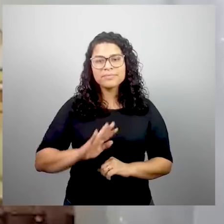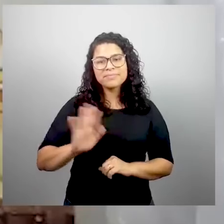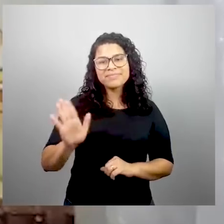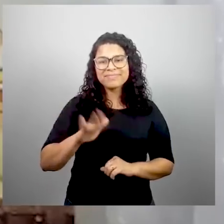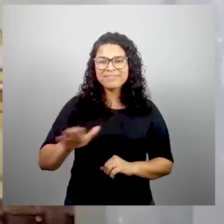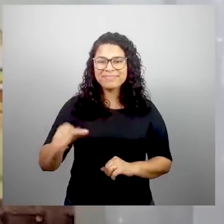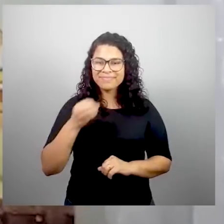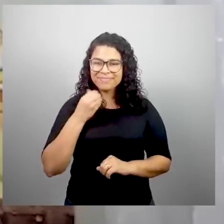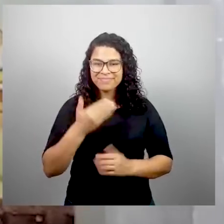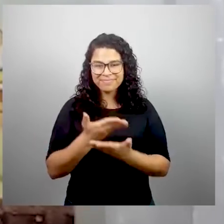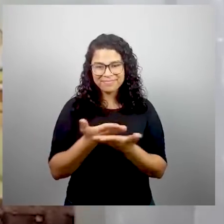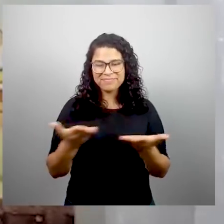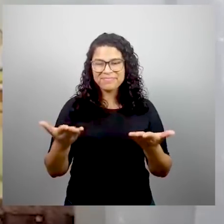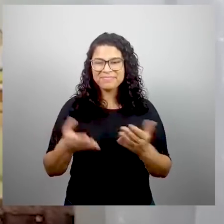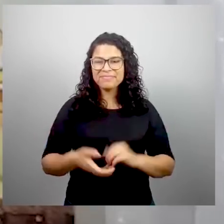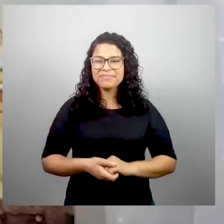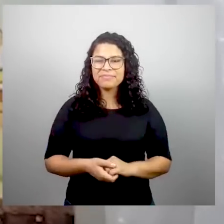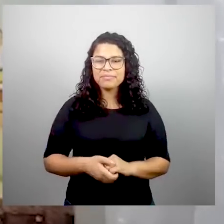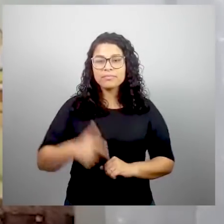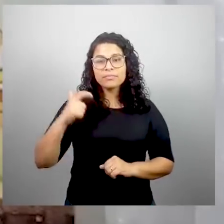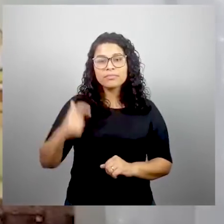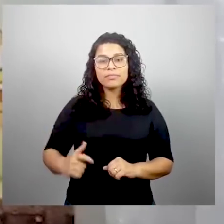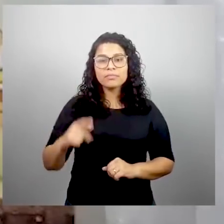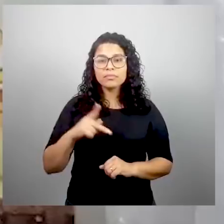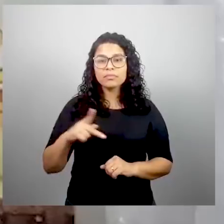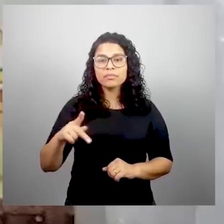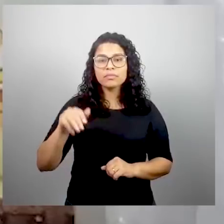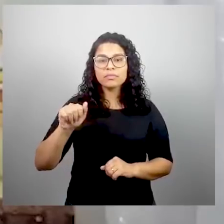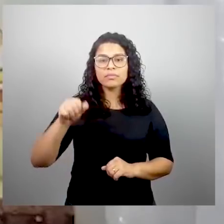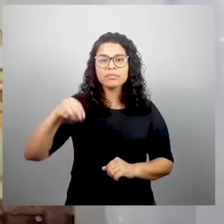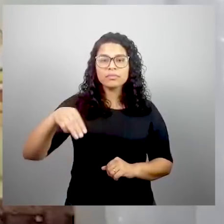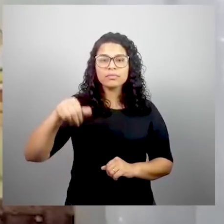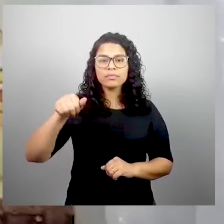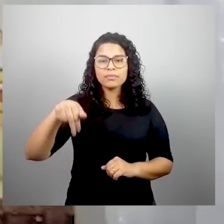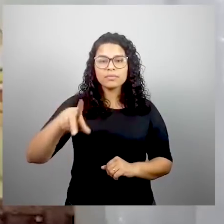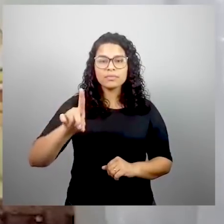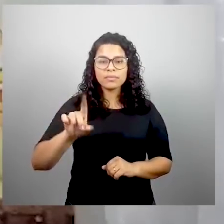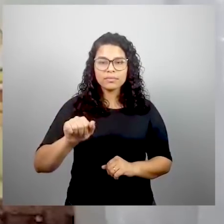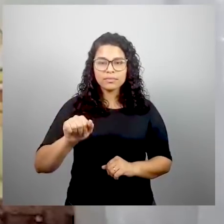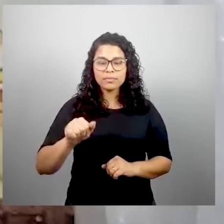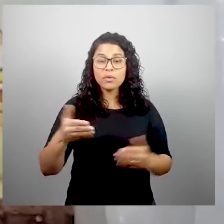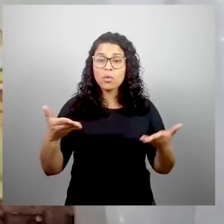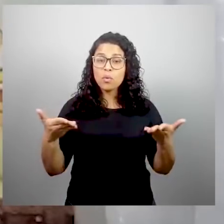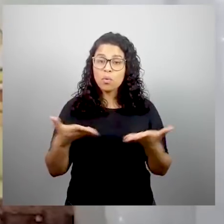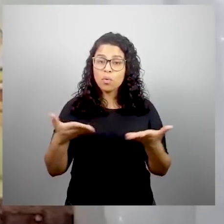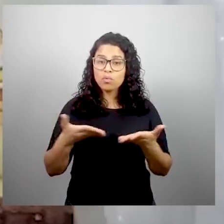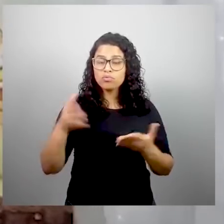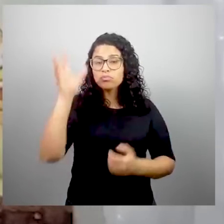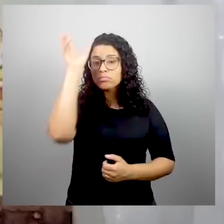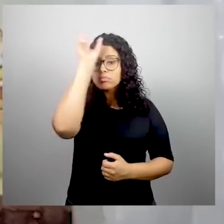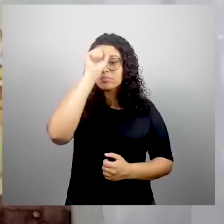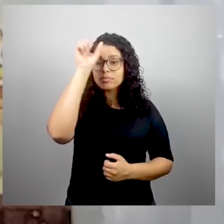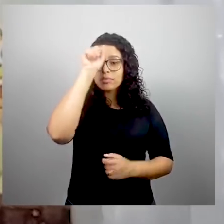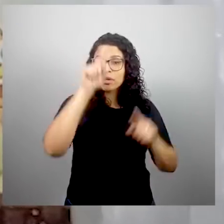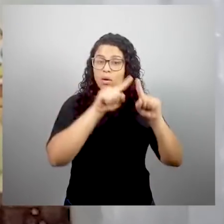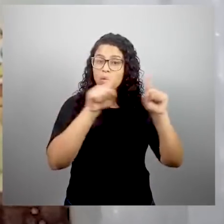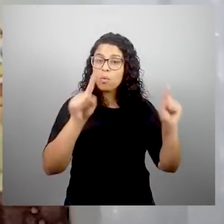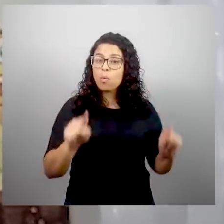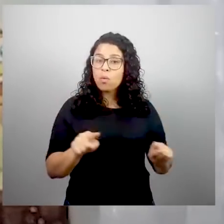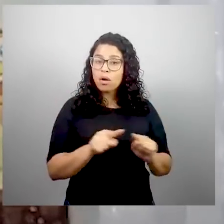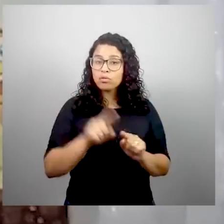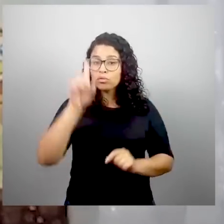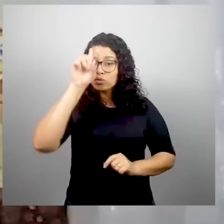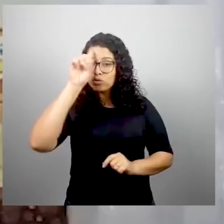Olá, criançada, tudo bem com vocês? Eu sou a professora Amanda e hoje iremos aprender a fazer o quadro do dia